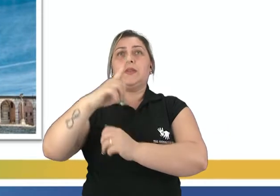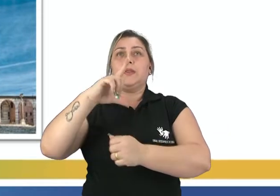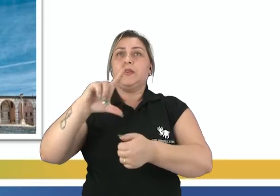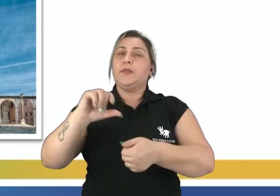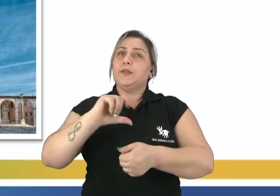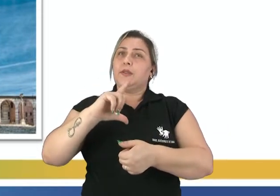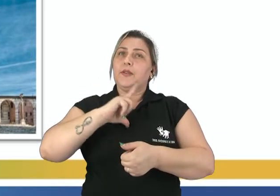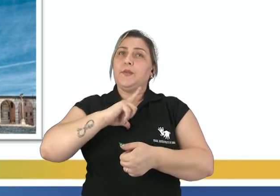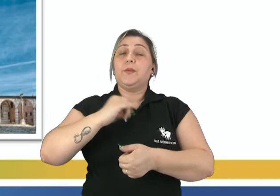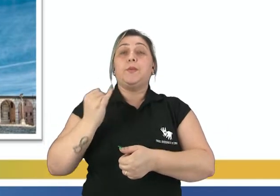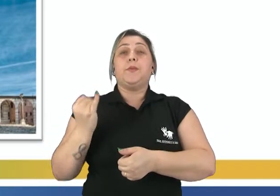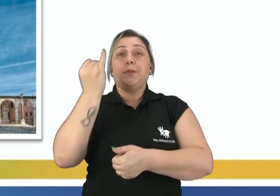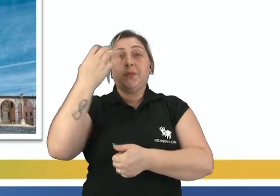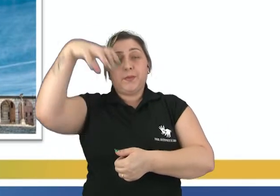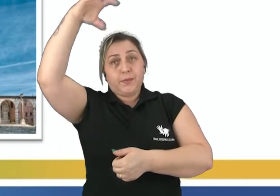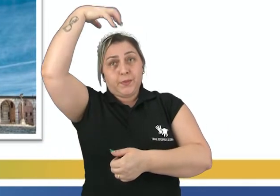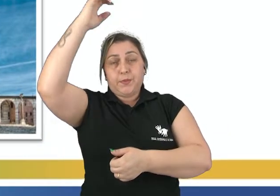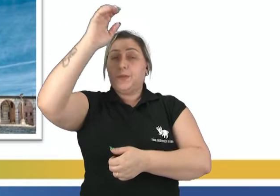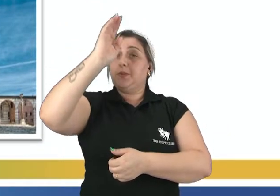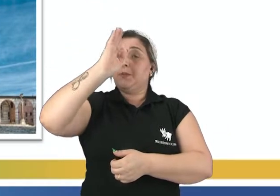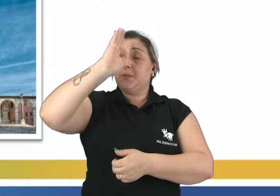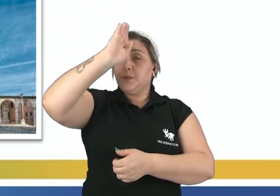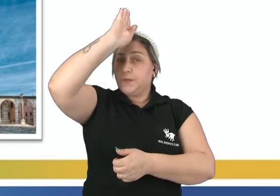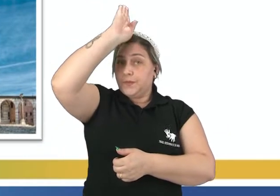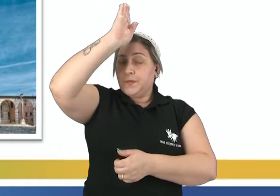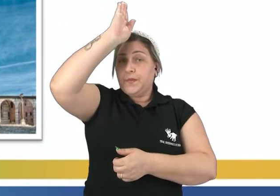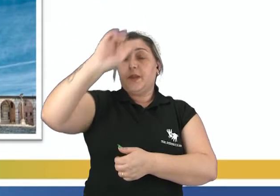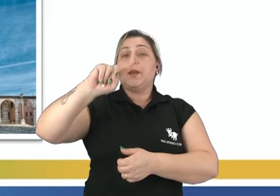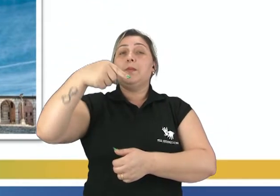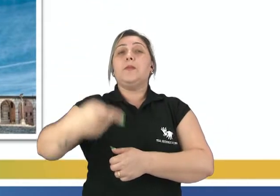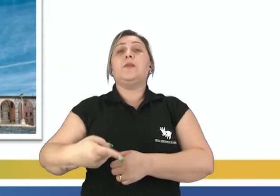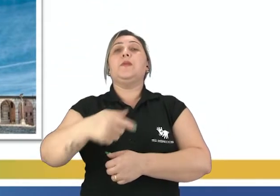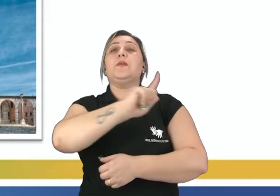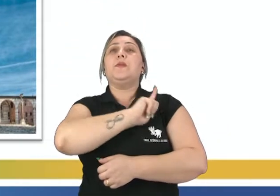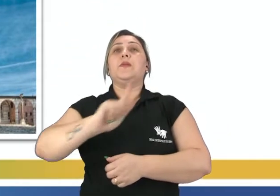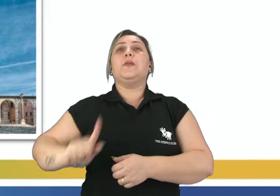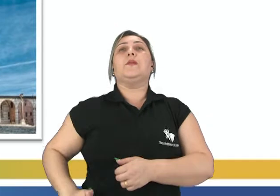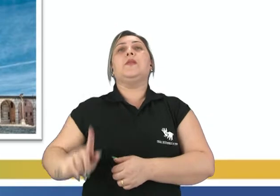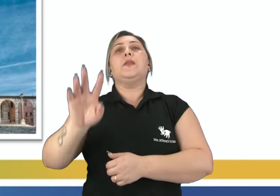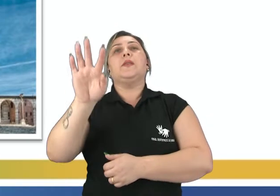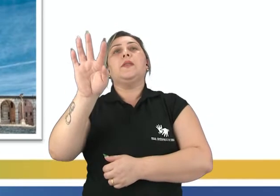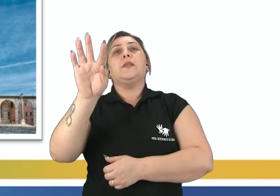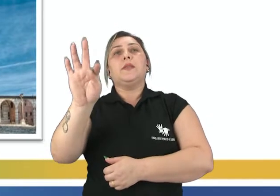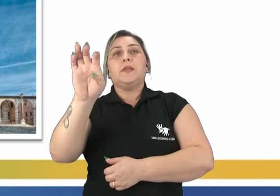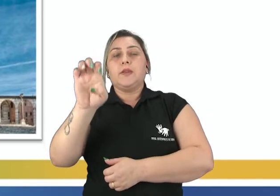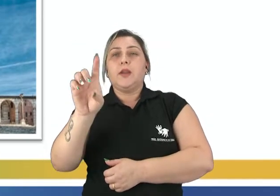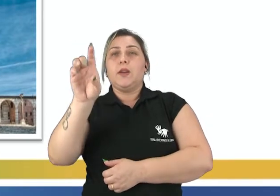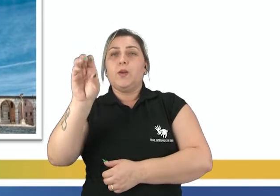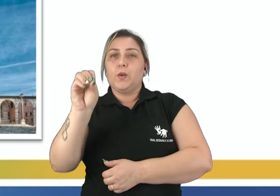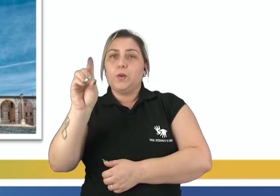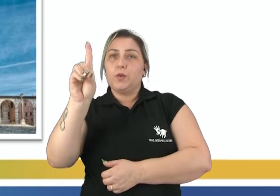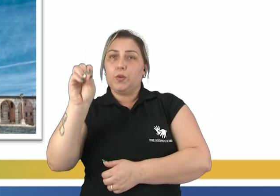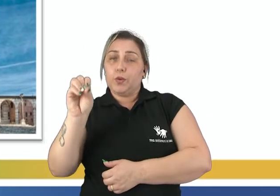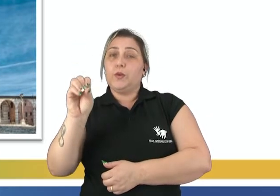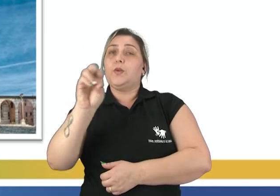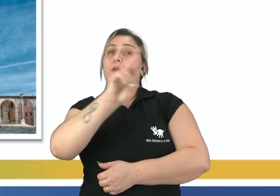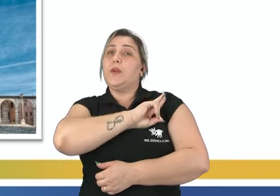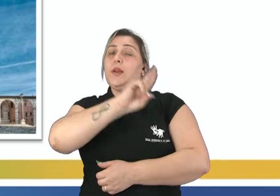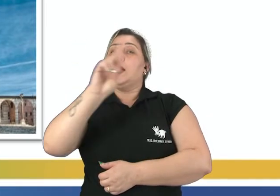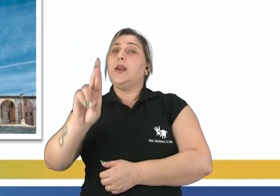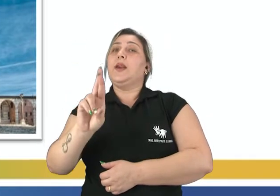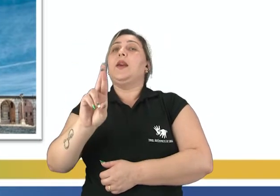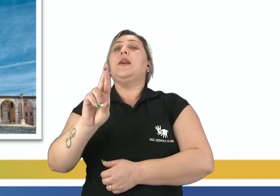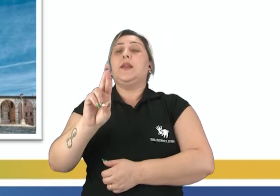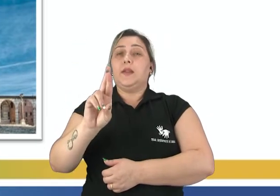do século IV, quando passou a ser tolerada pelo Império Romano e mais tarde o governo de